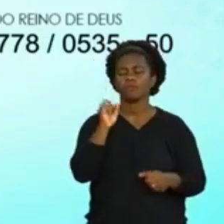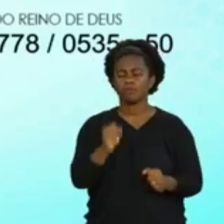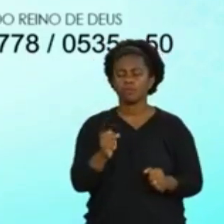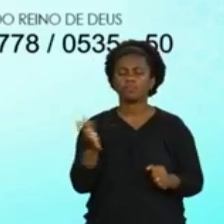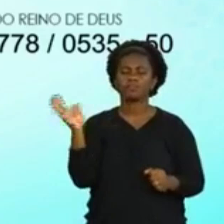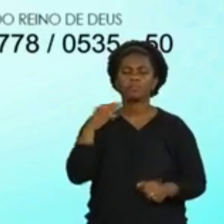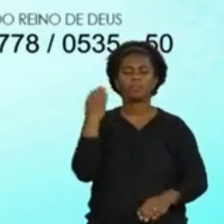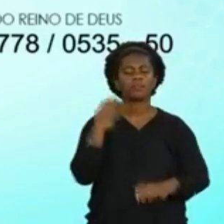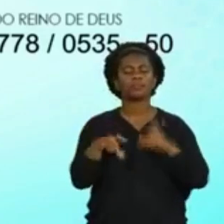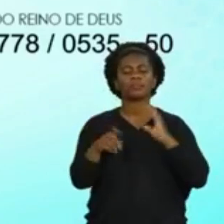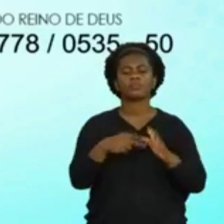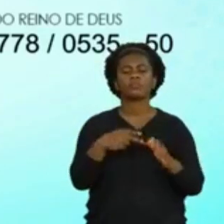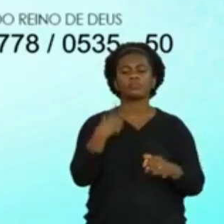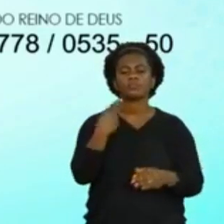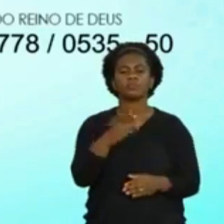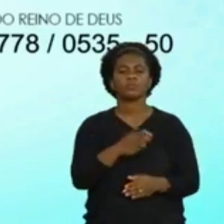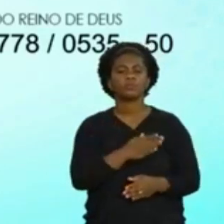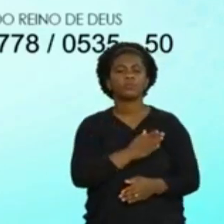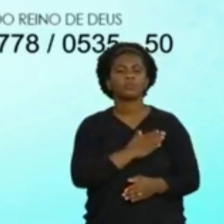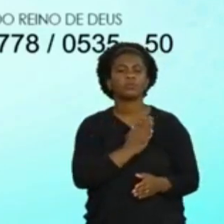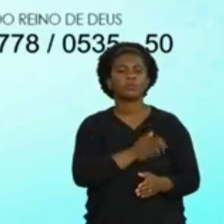de todo o seu coração. Vamos lá.